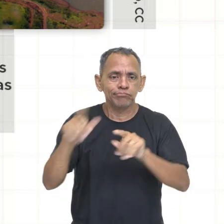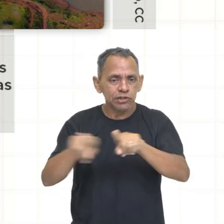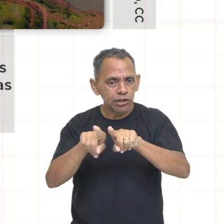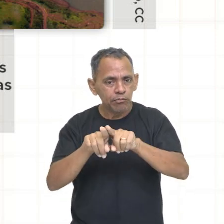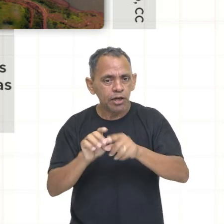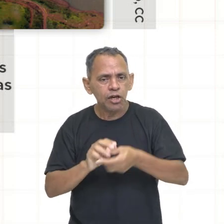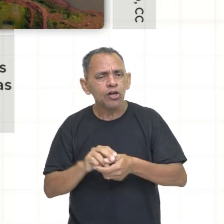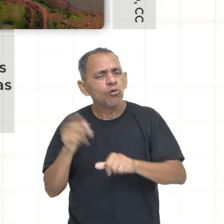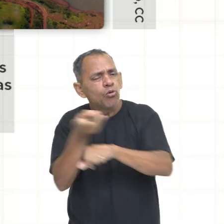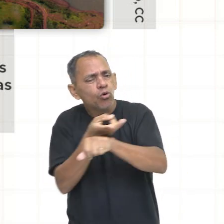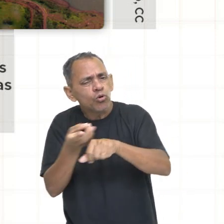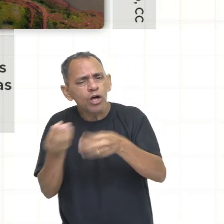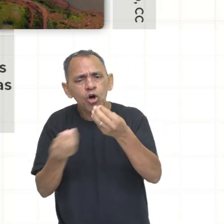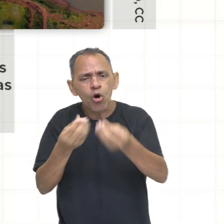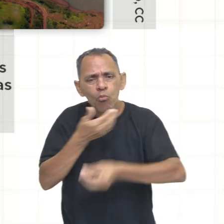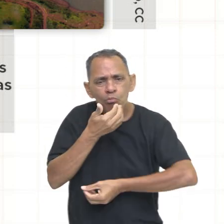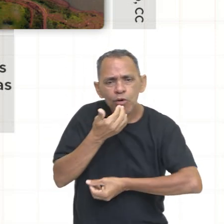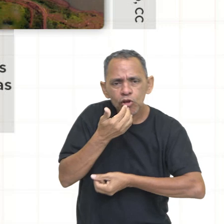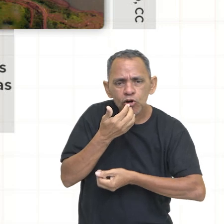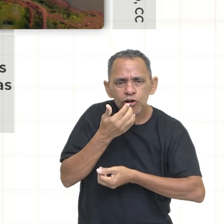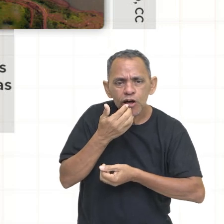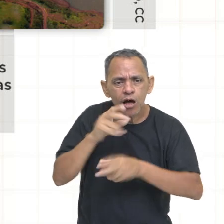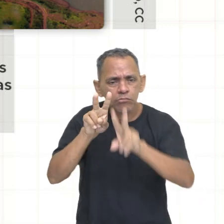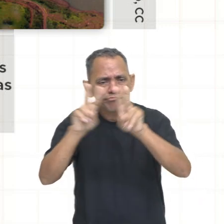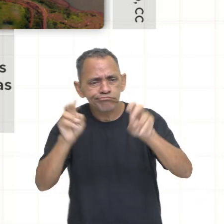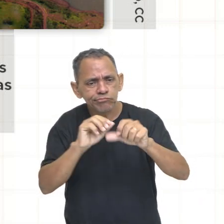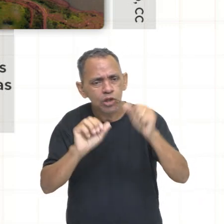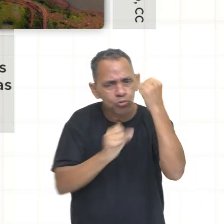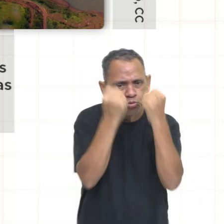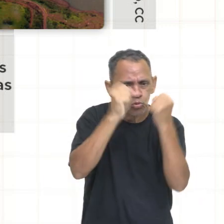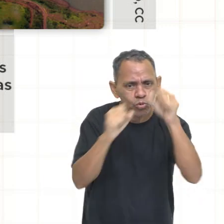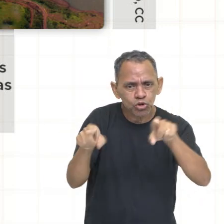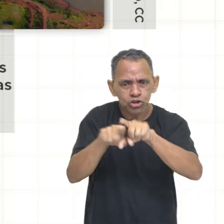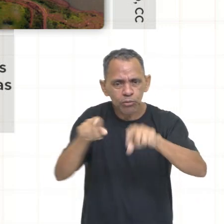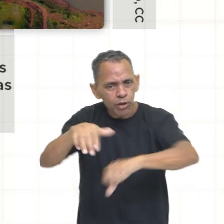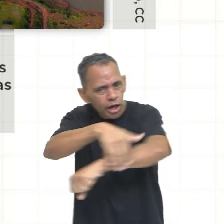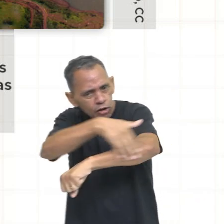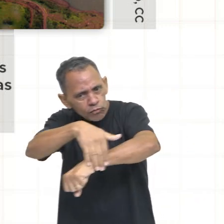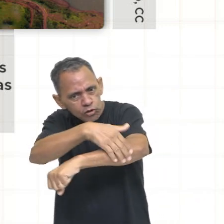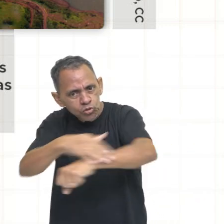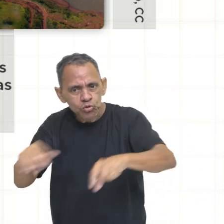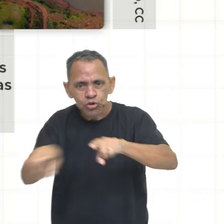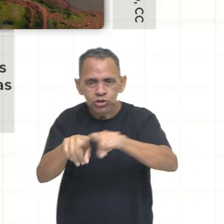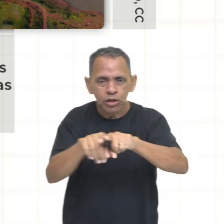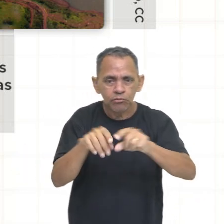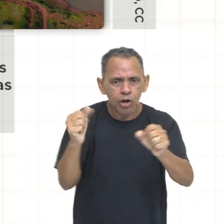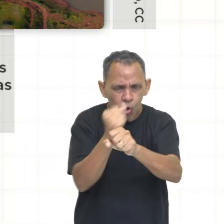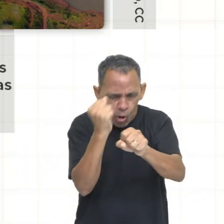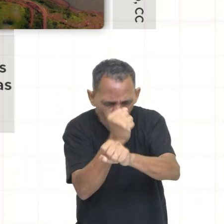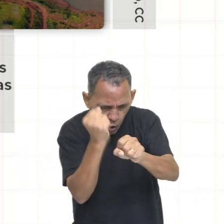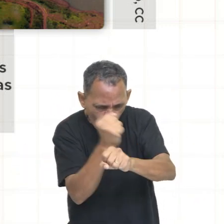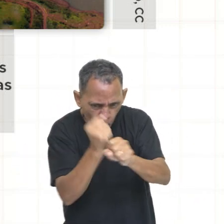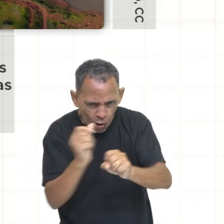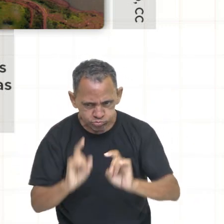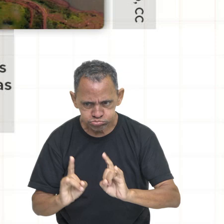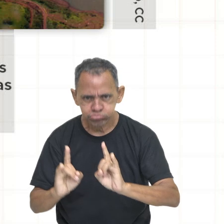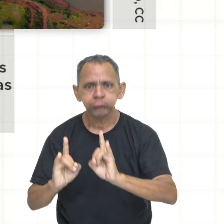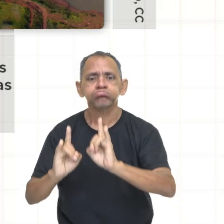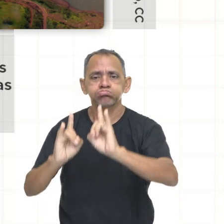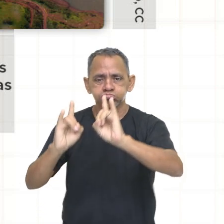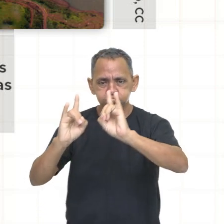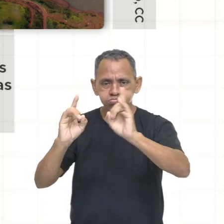buscando melhorar a questão industrial, buscando investir em infraestrutura, construir obras faraônicas, no